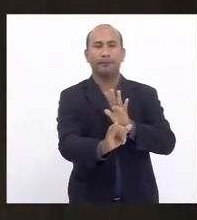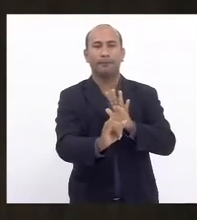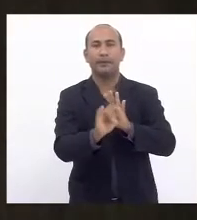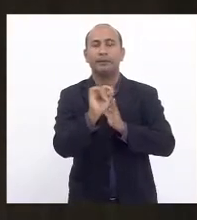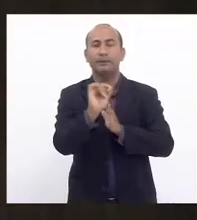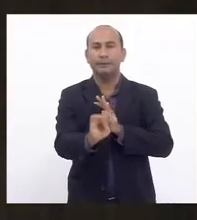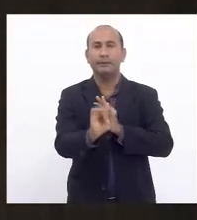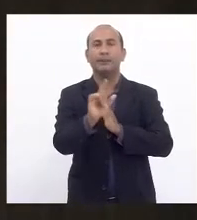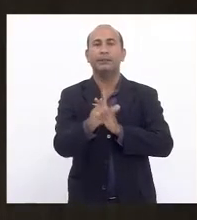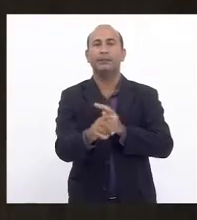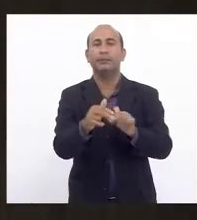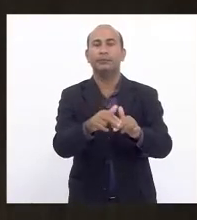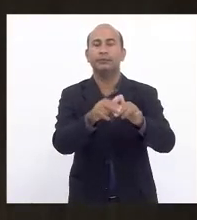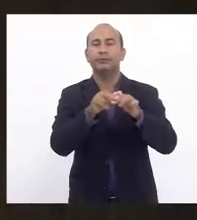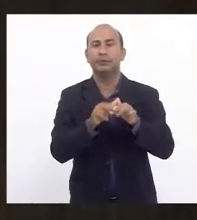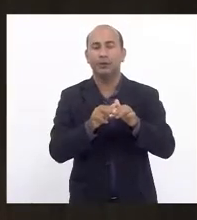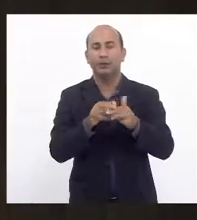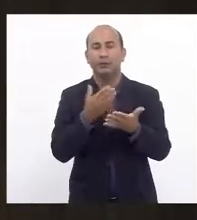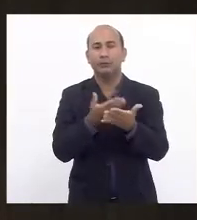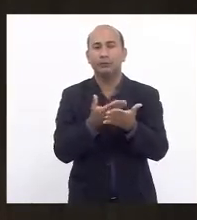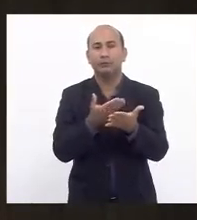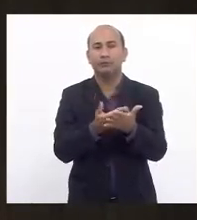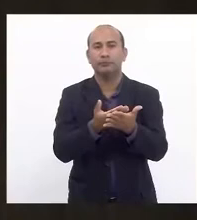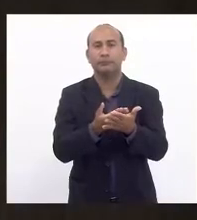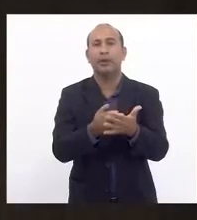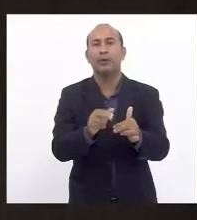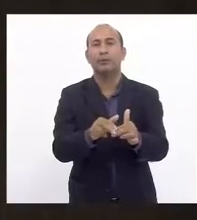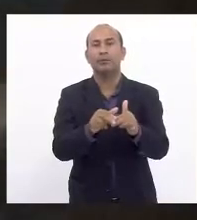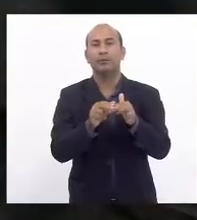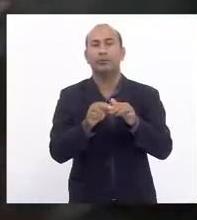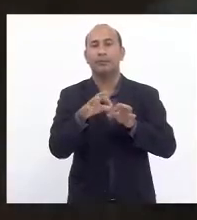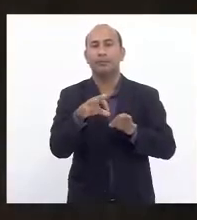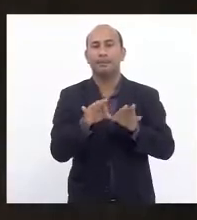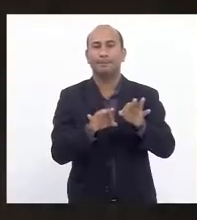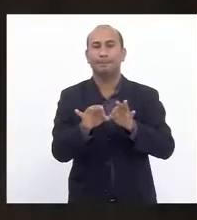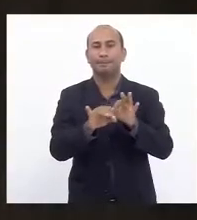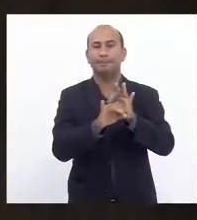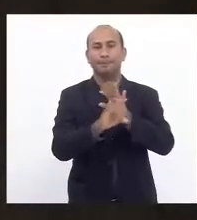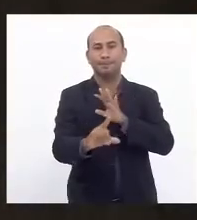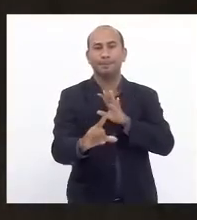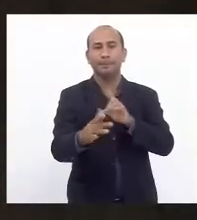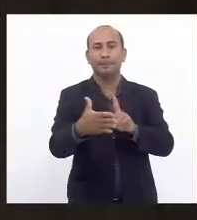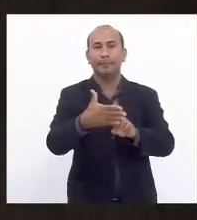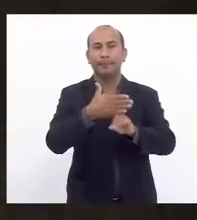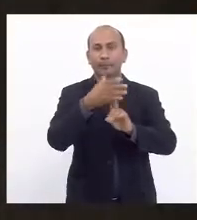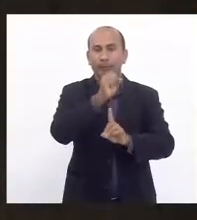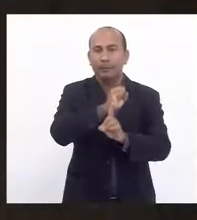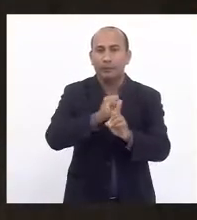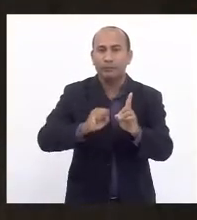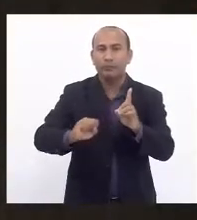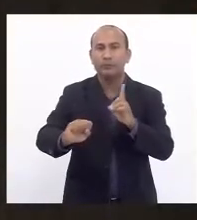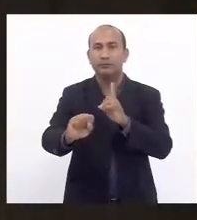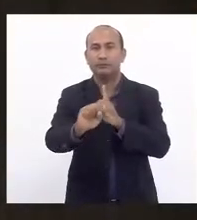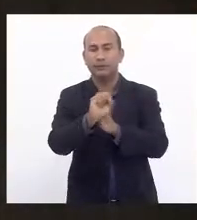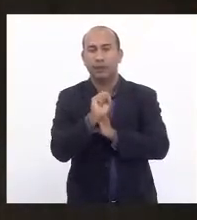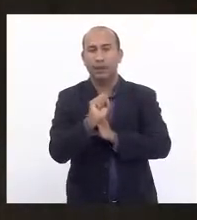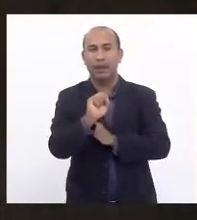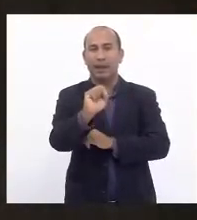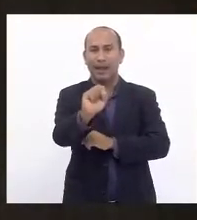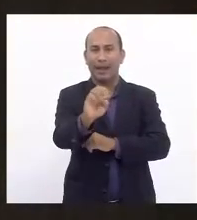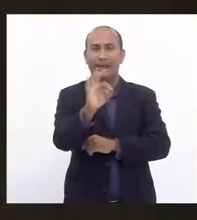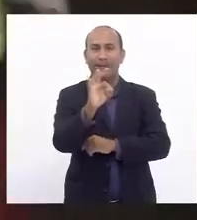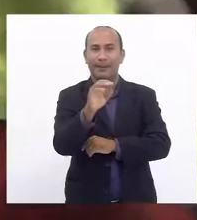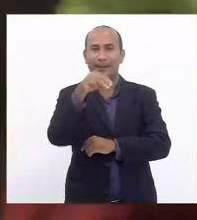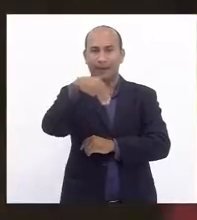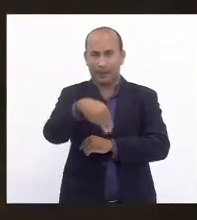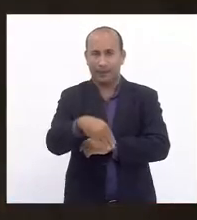está sendo elaborado, que é o projeto de lei de proteção social para a PM, para, na verdade,